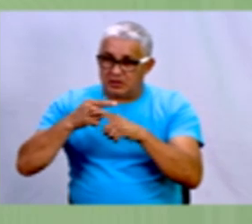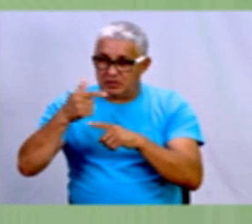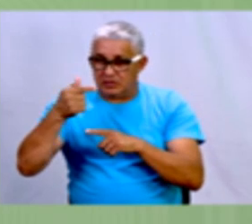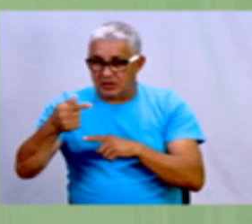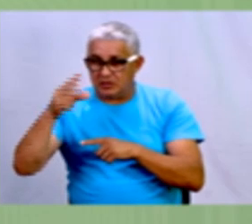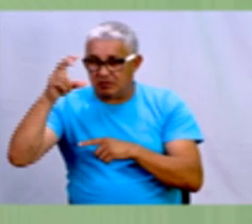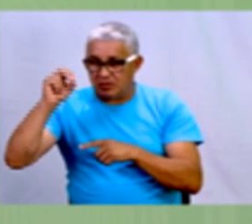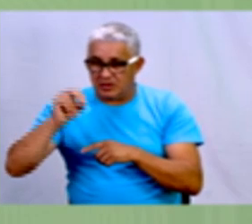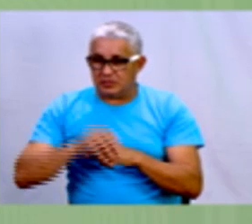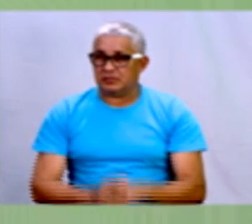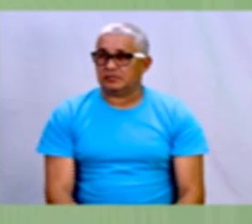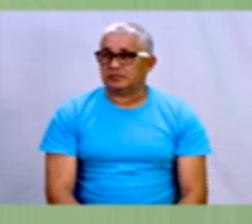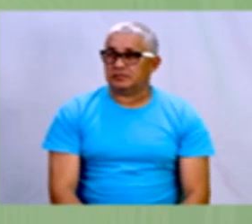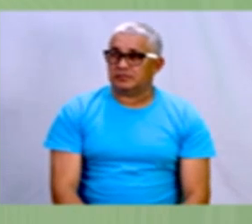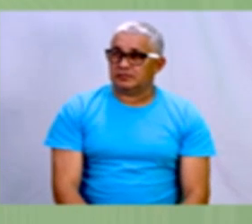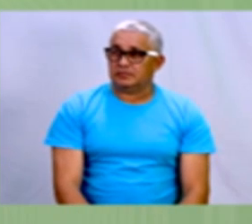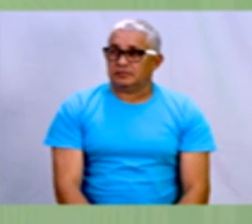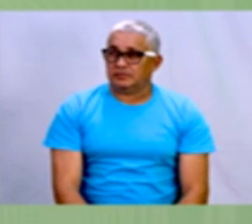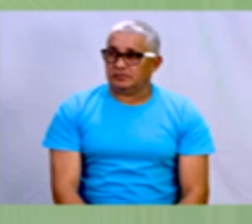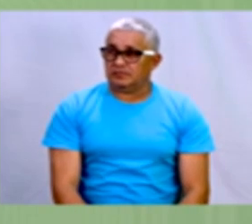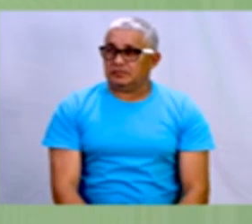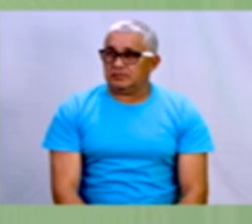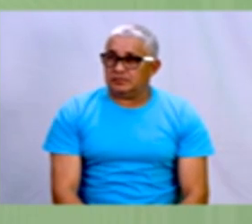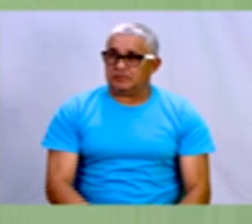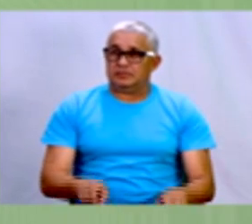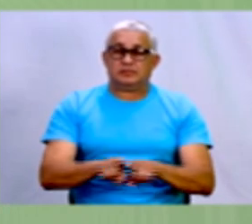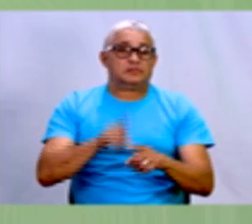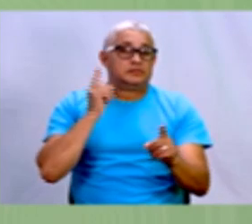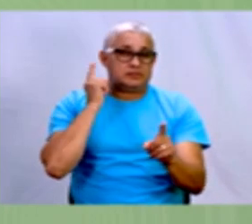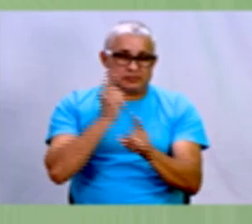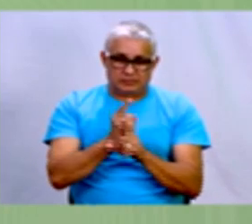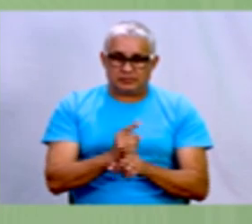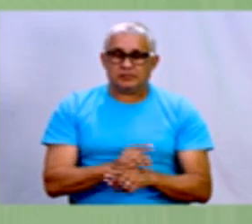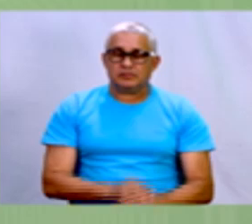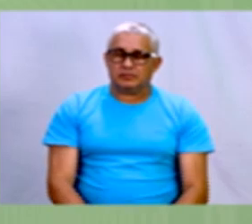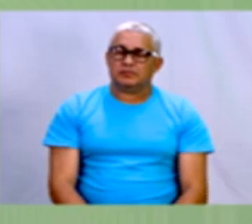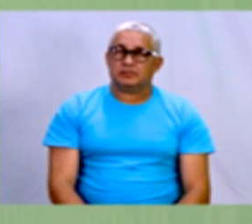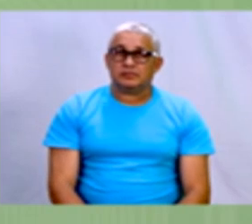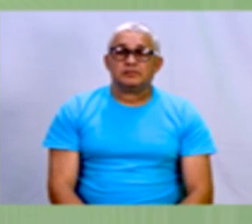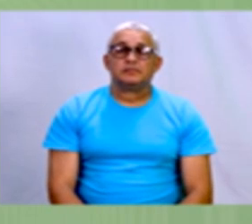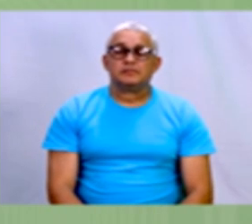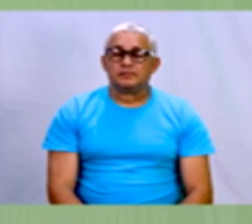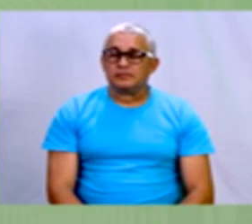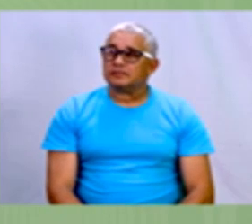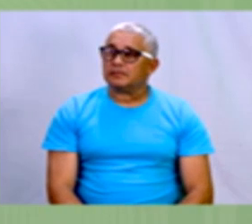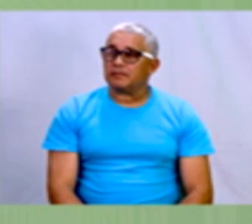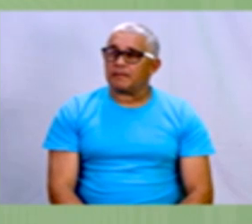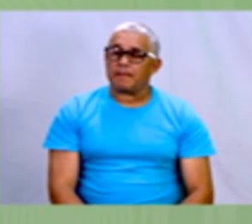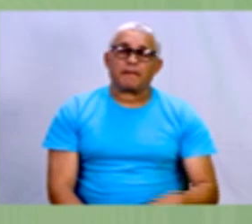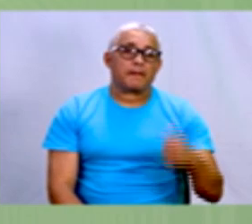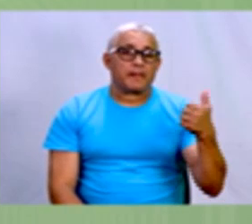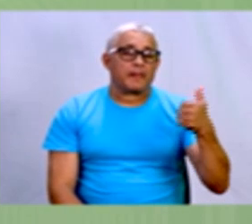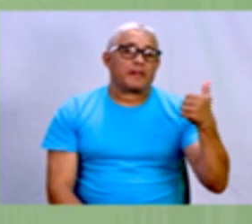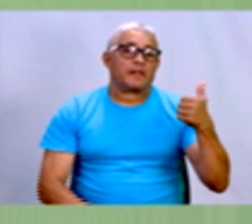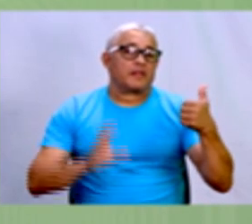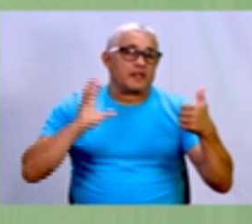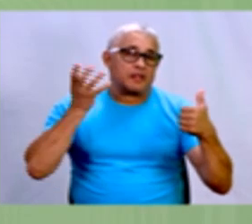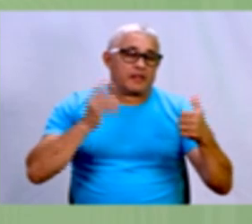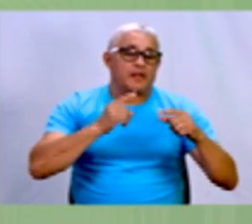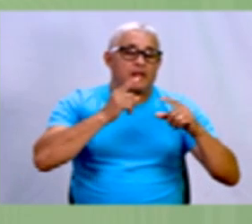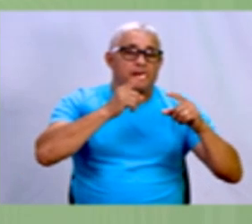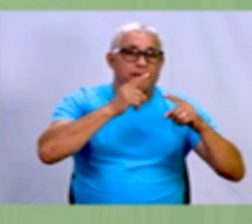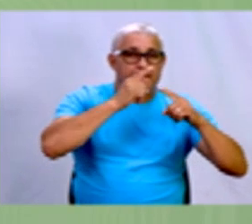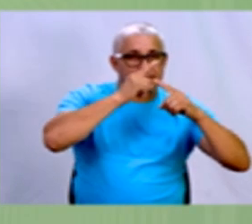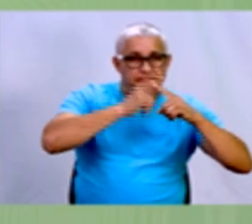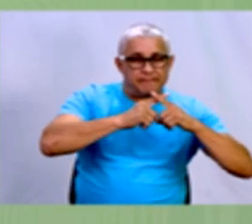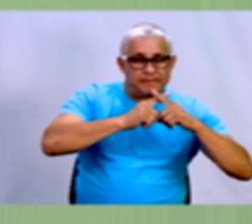vezes a amortização, que nós também encontramos lá, que é o 750, né? Primeiro, vamos resolver a